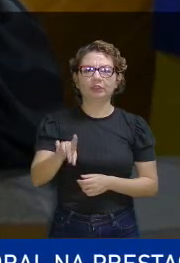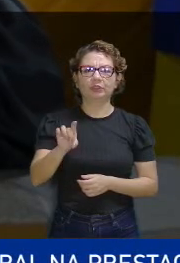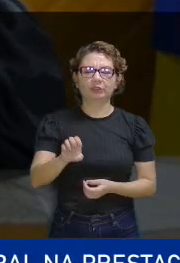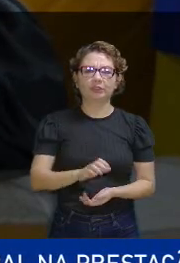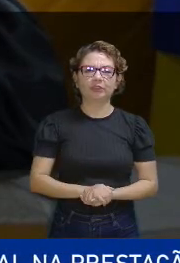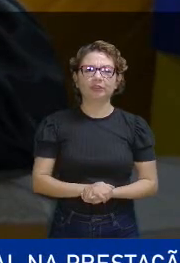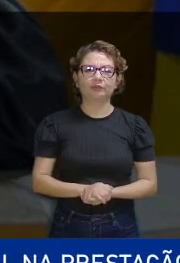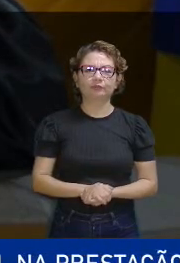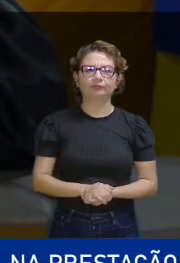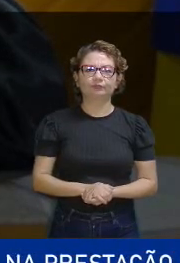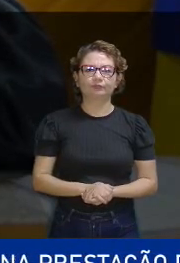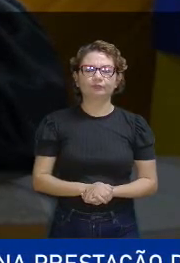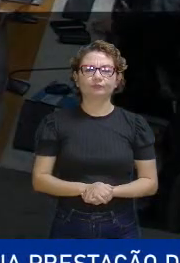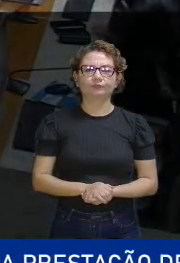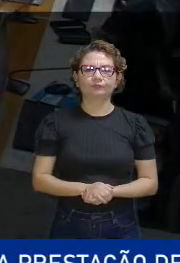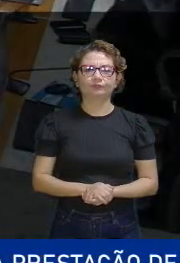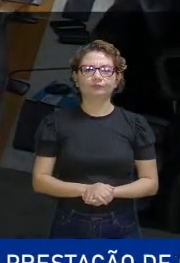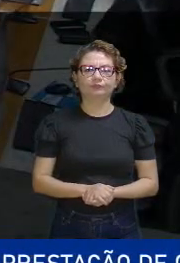vou acompanhar, excelência.